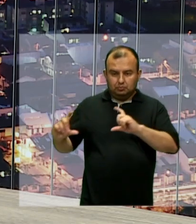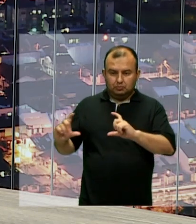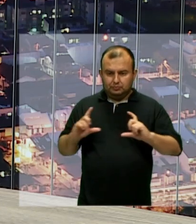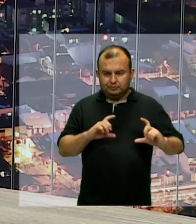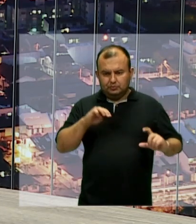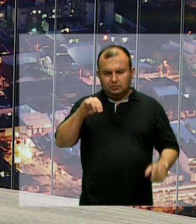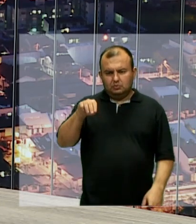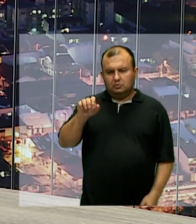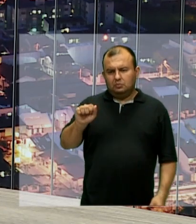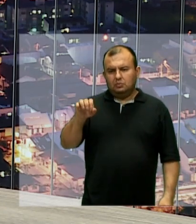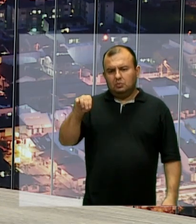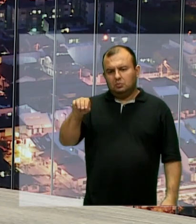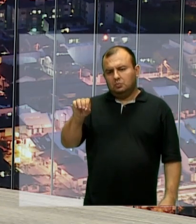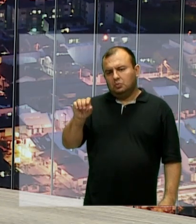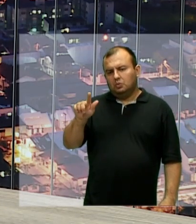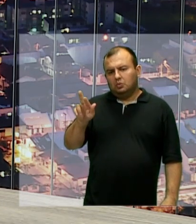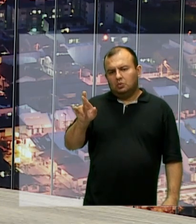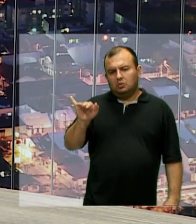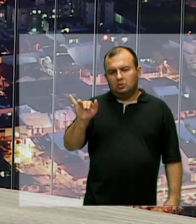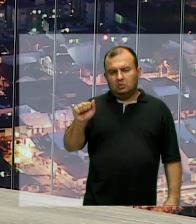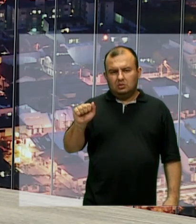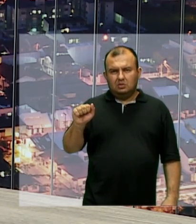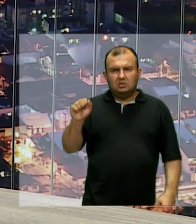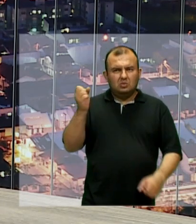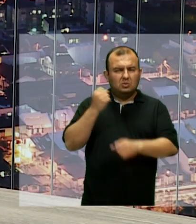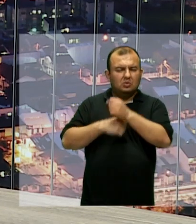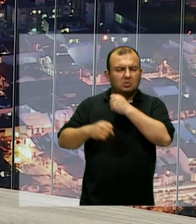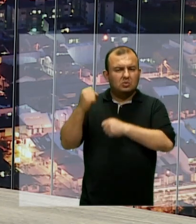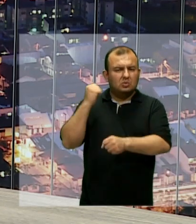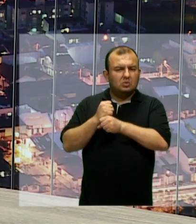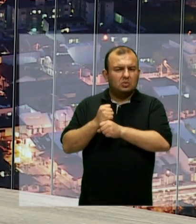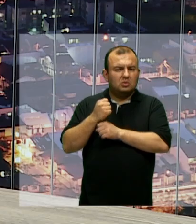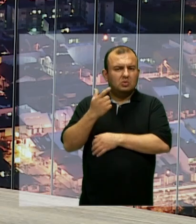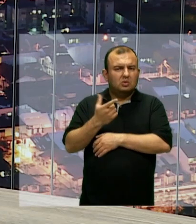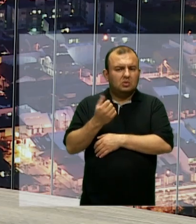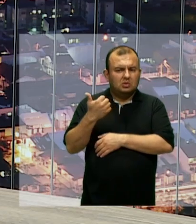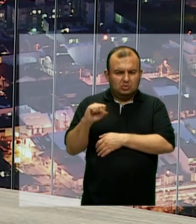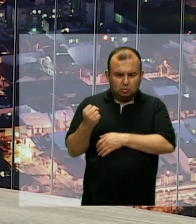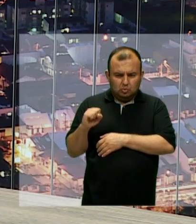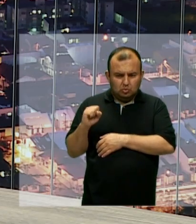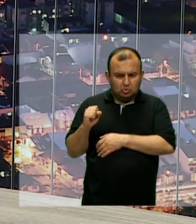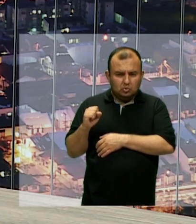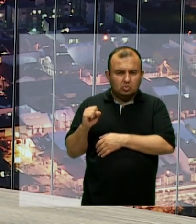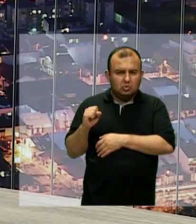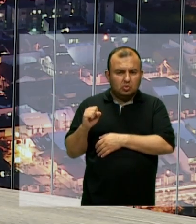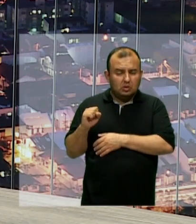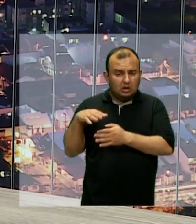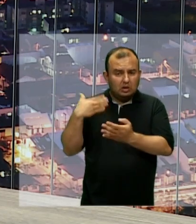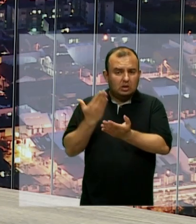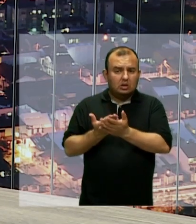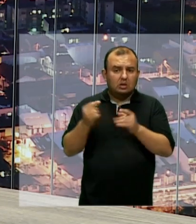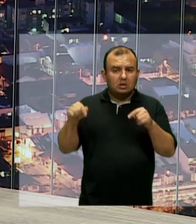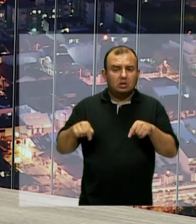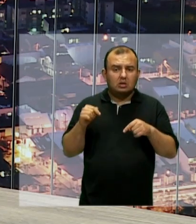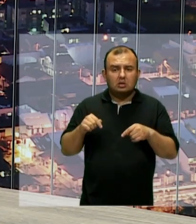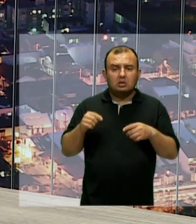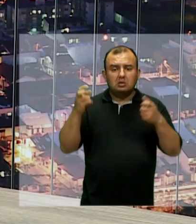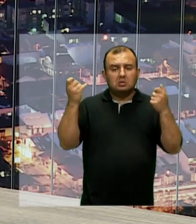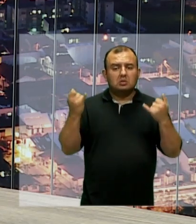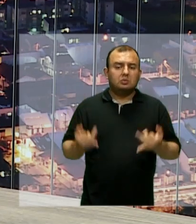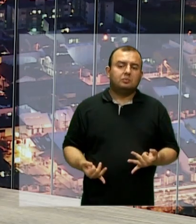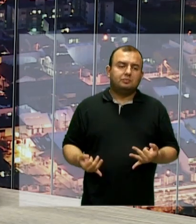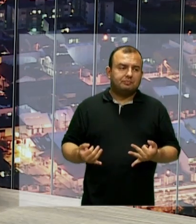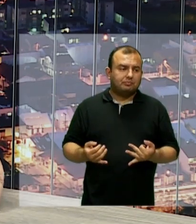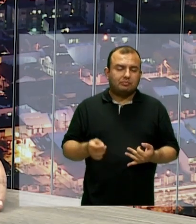não me engano, está tramitando isso desde 2018, eu não sei, até agora ainda não se deu uma